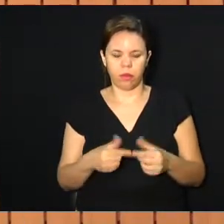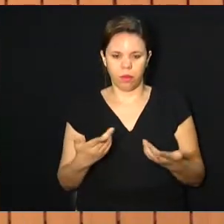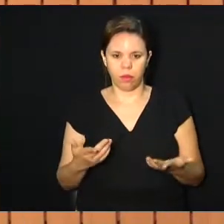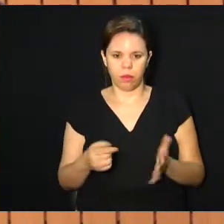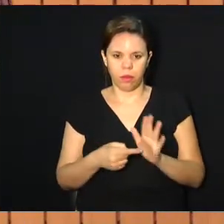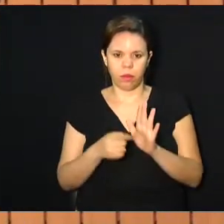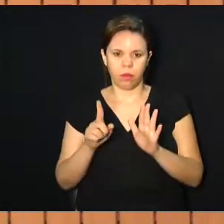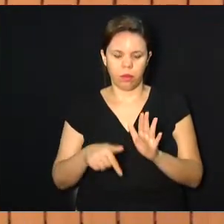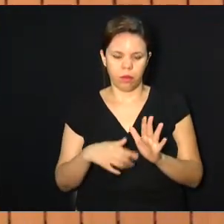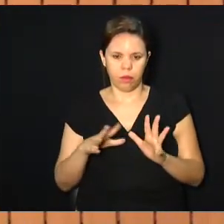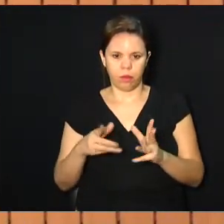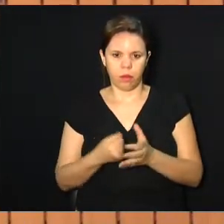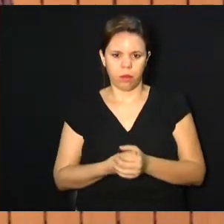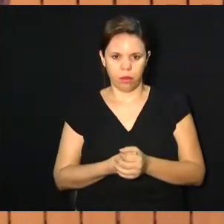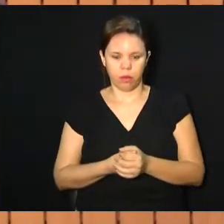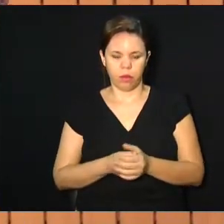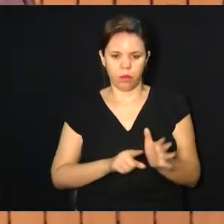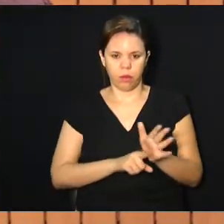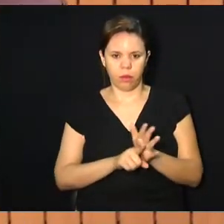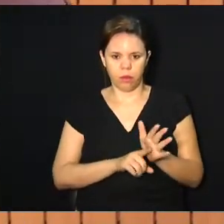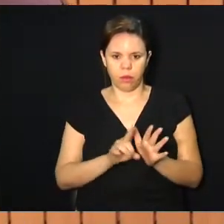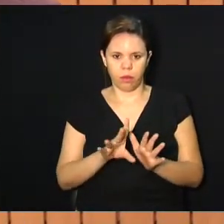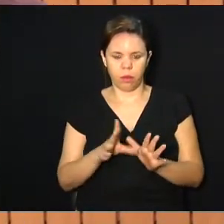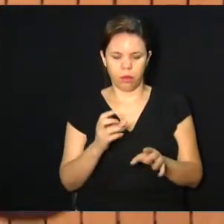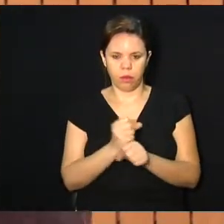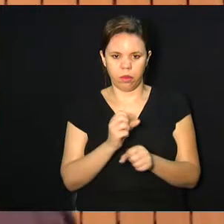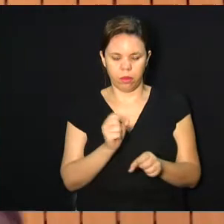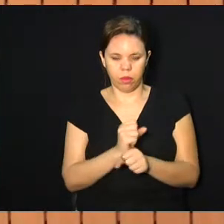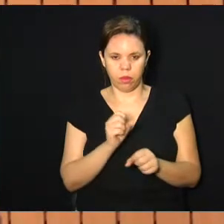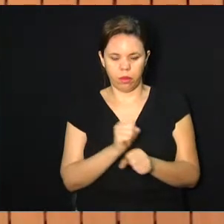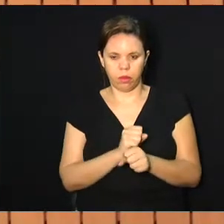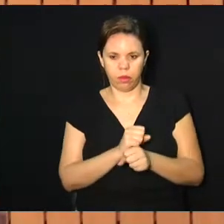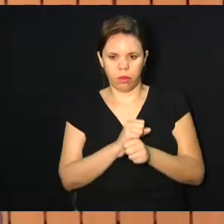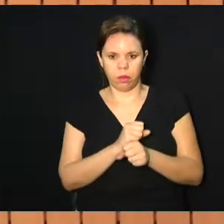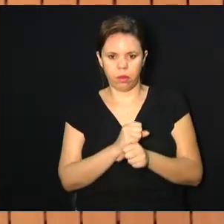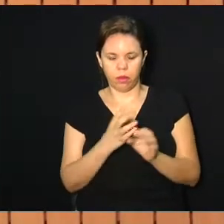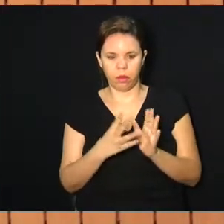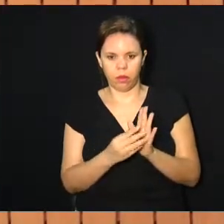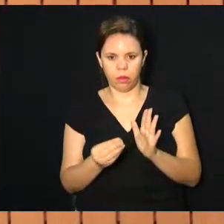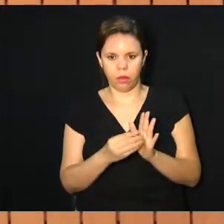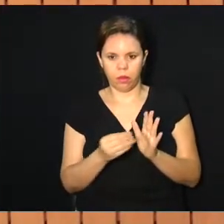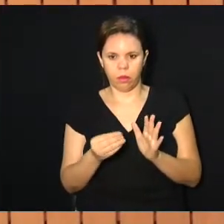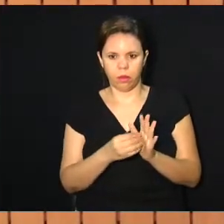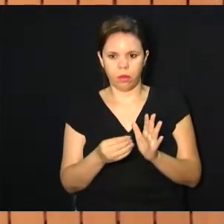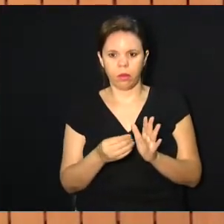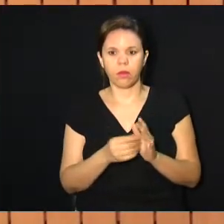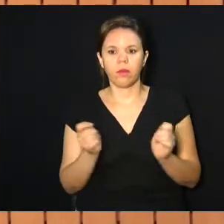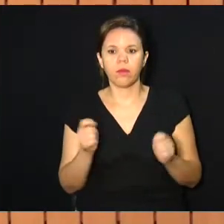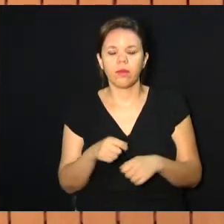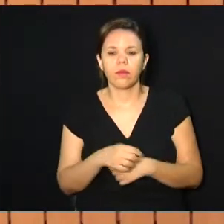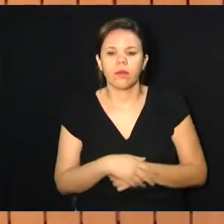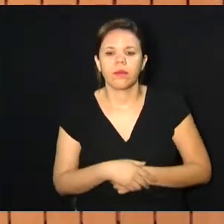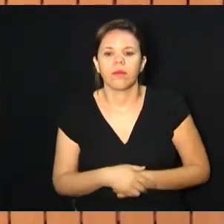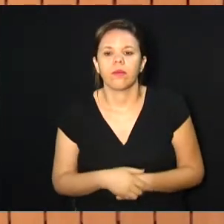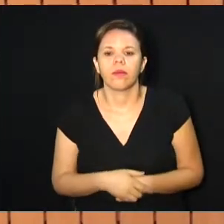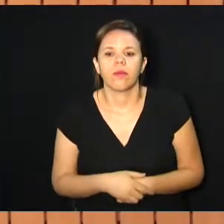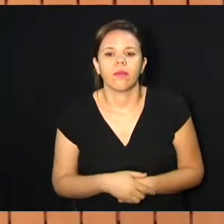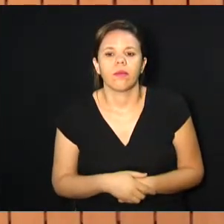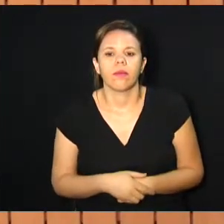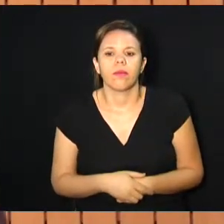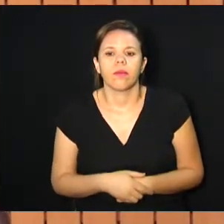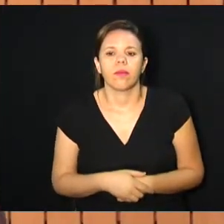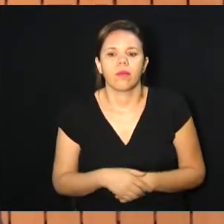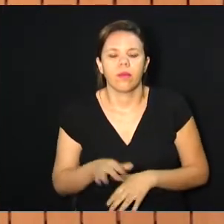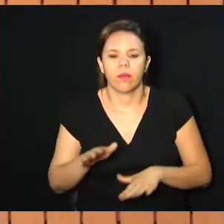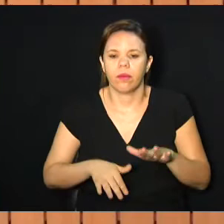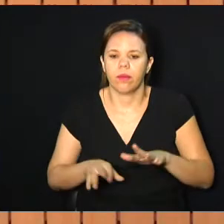apontar que isso é tudo estimativa, cálculos e modelos que podem